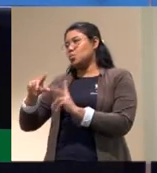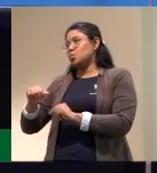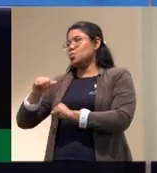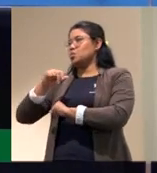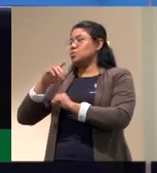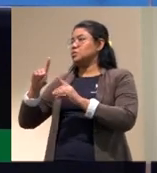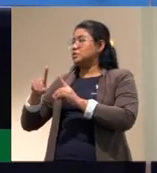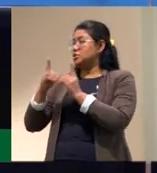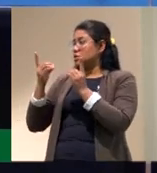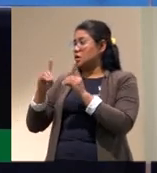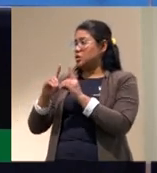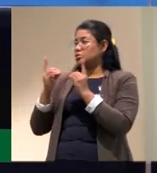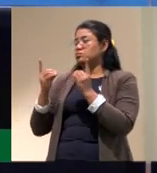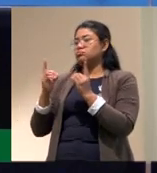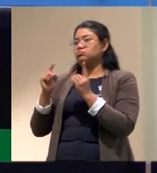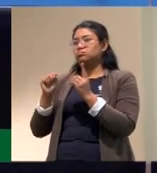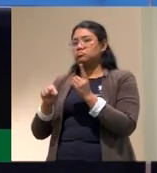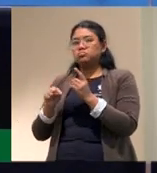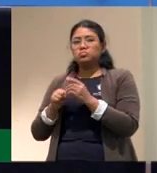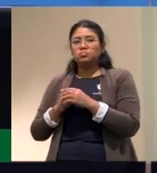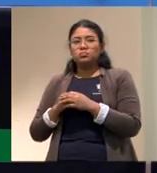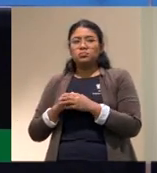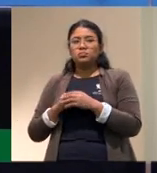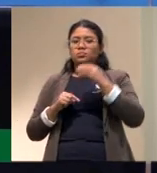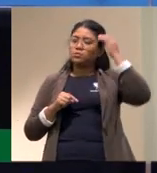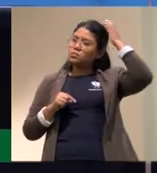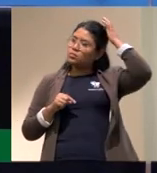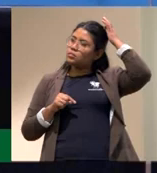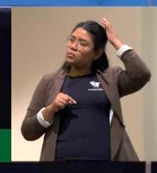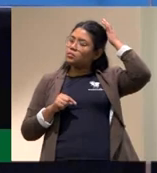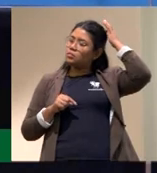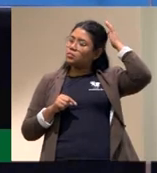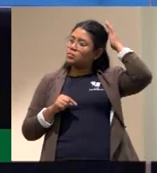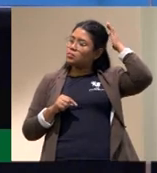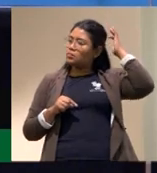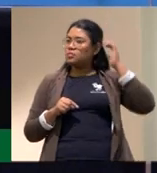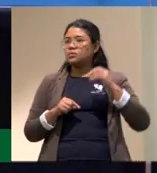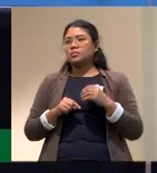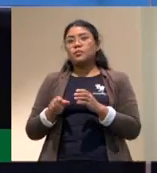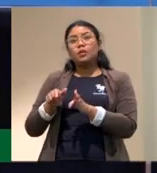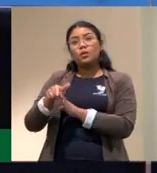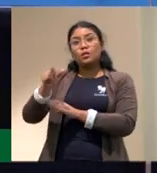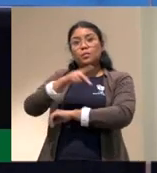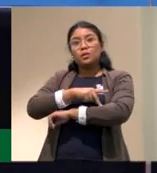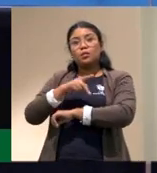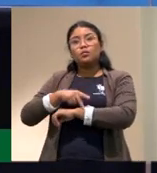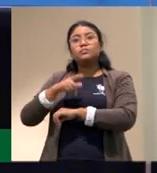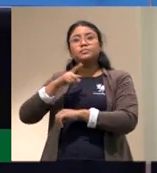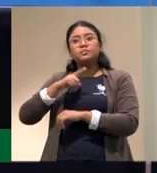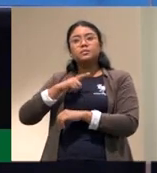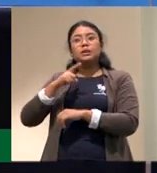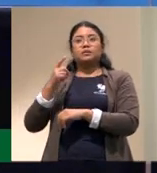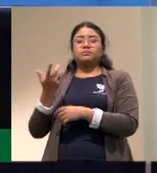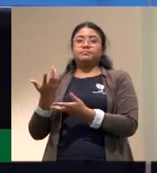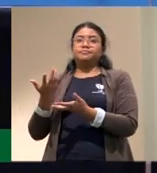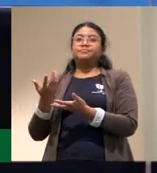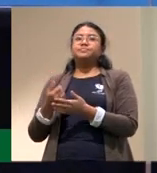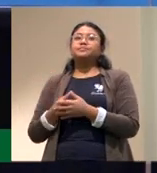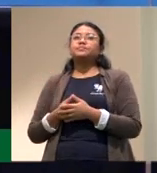muitas das disciplinas de formação pedagógica, elas têm isso como tradição.